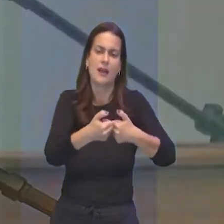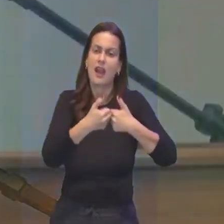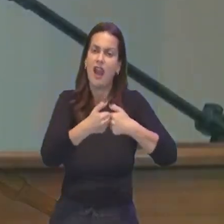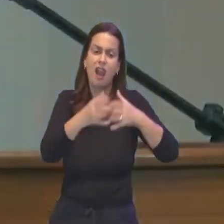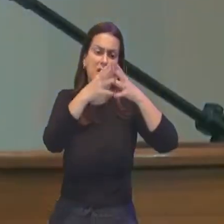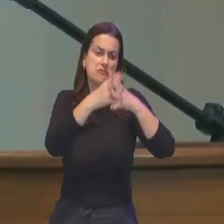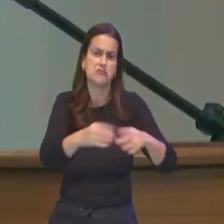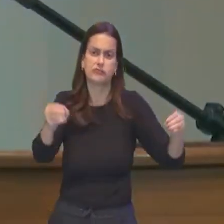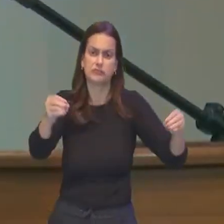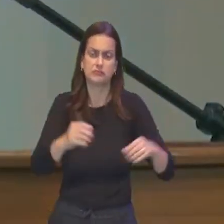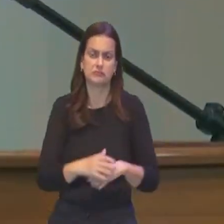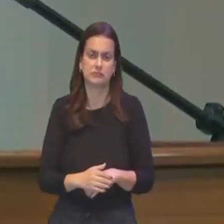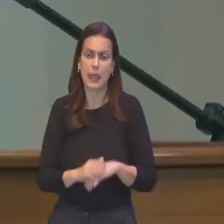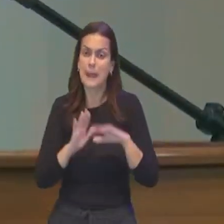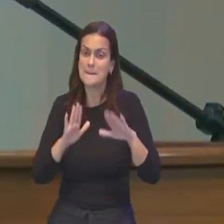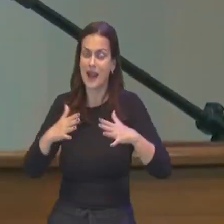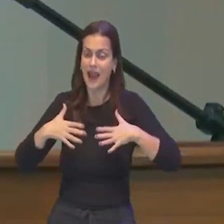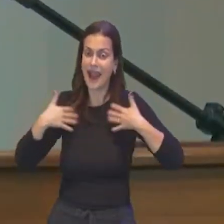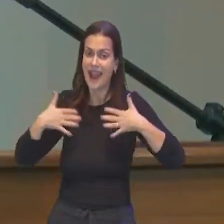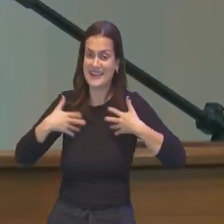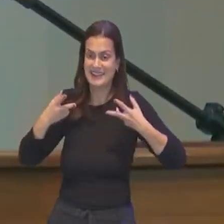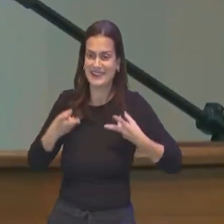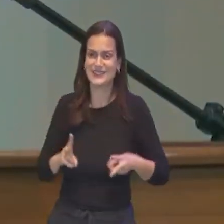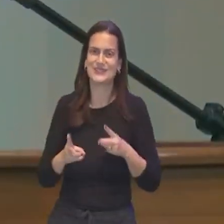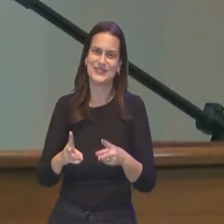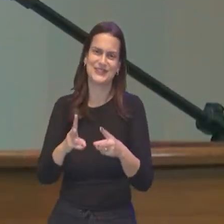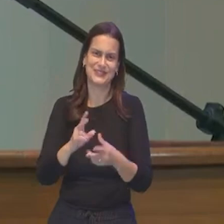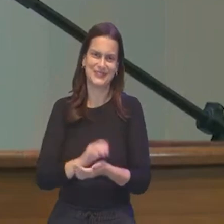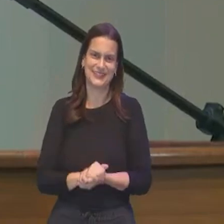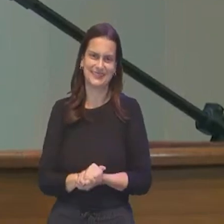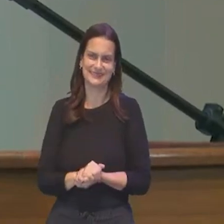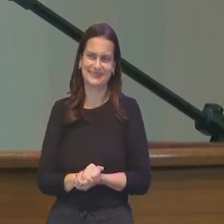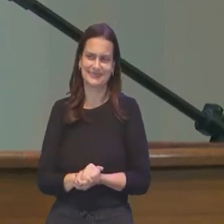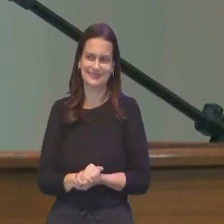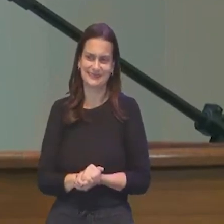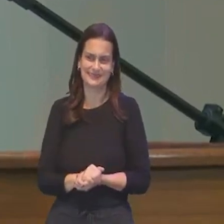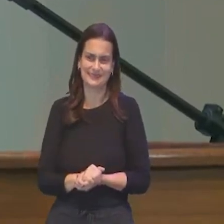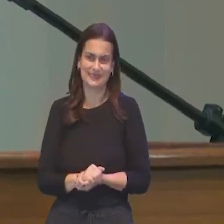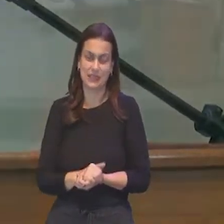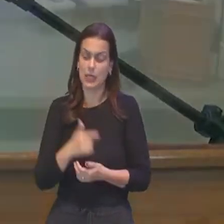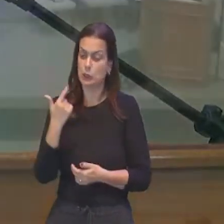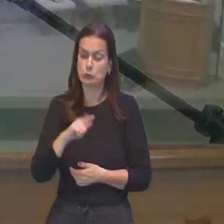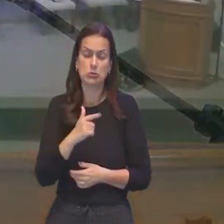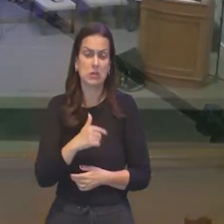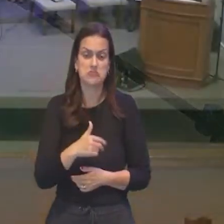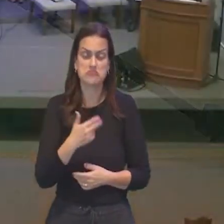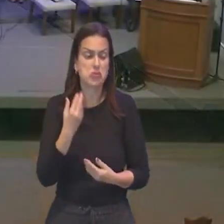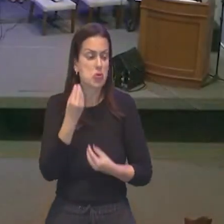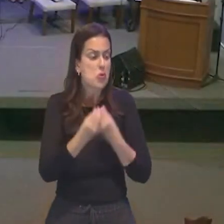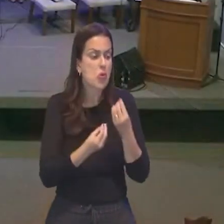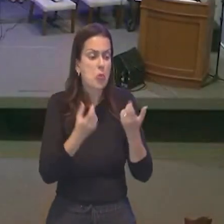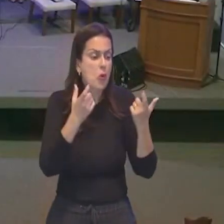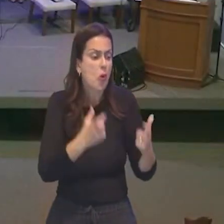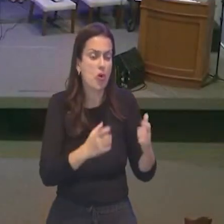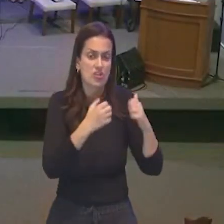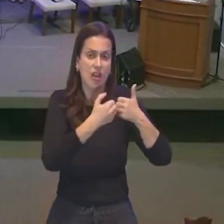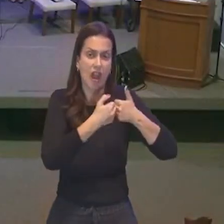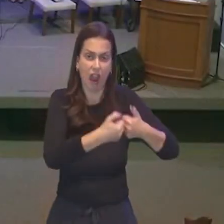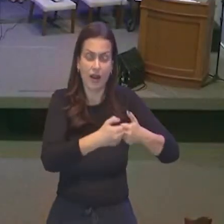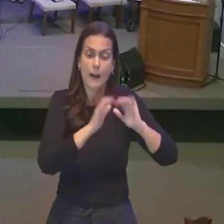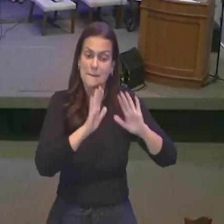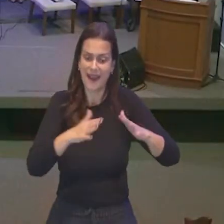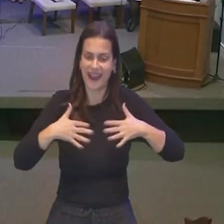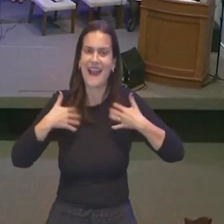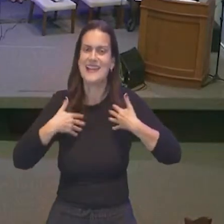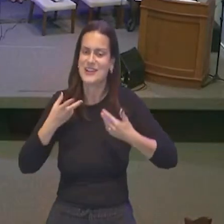levada. Mas a alegria continua, irmã Elisângela. Não se tem notícias mais da arca. mas a alegria